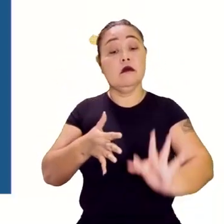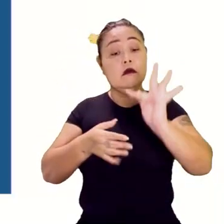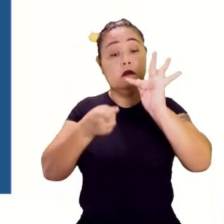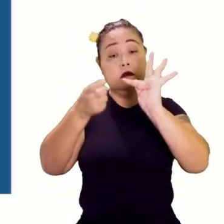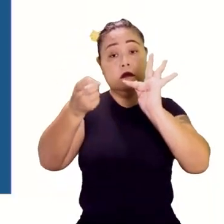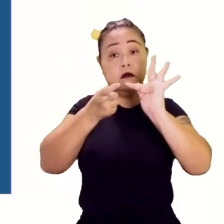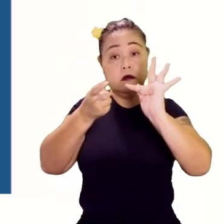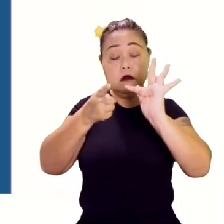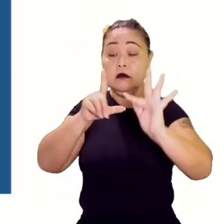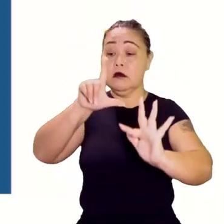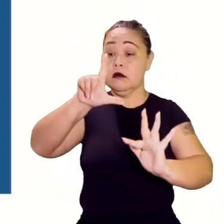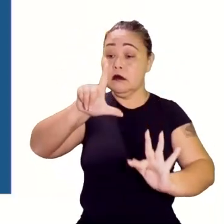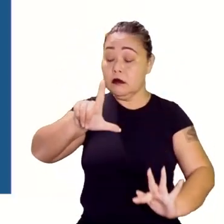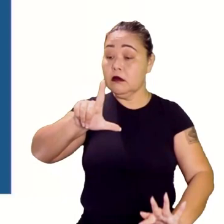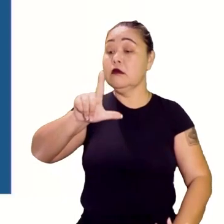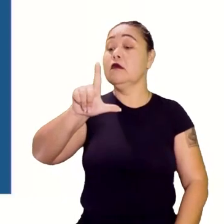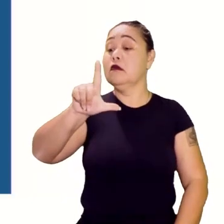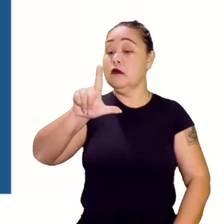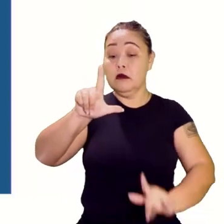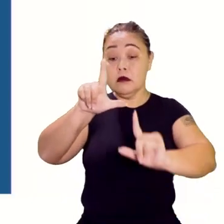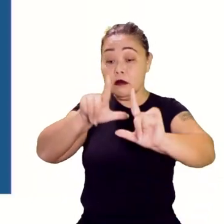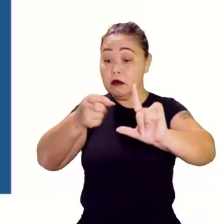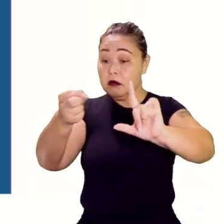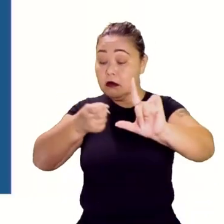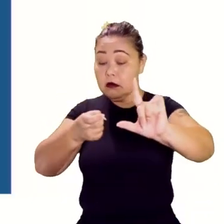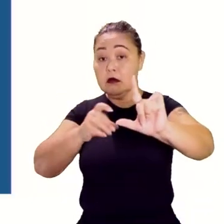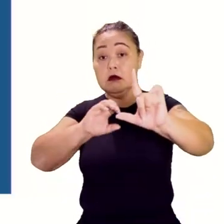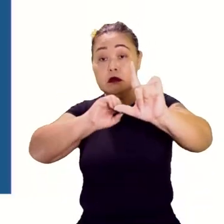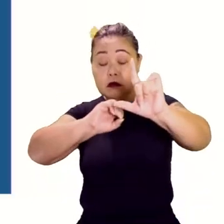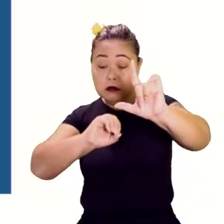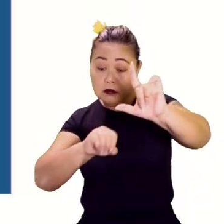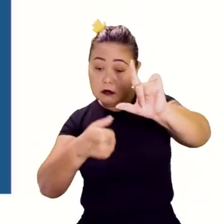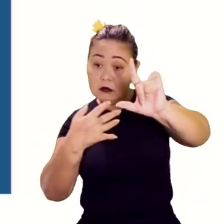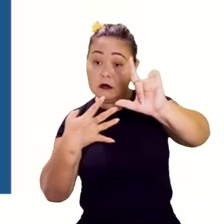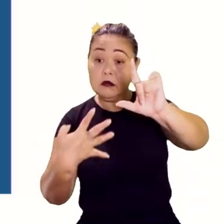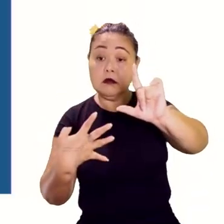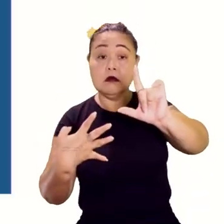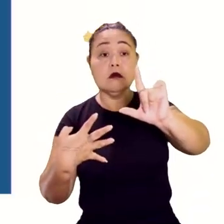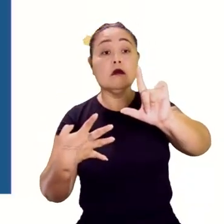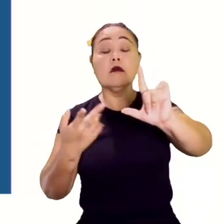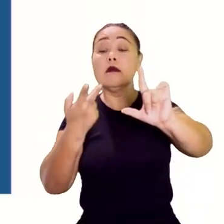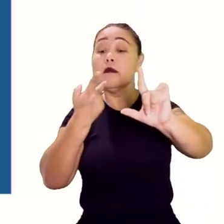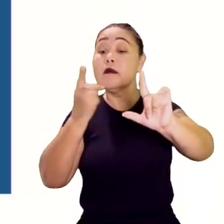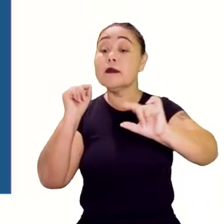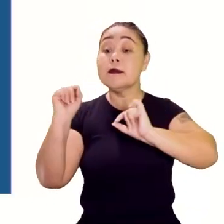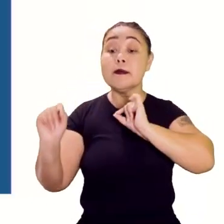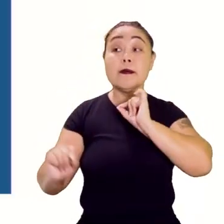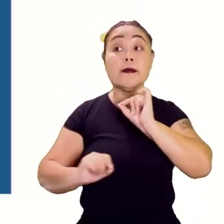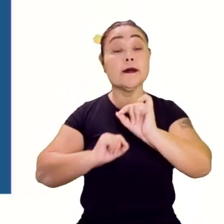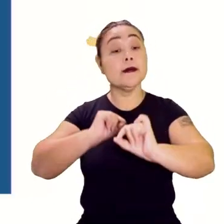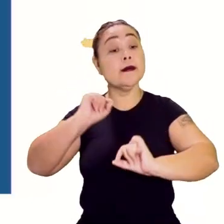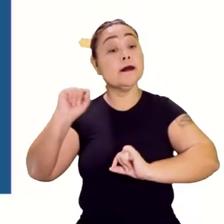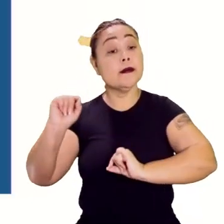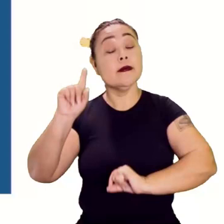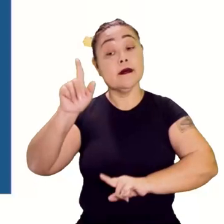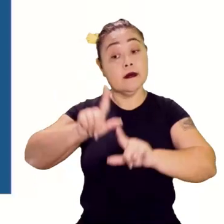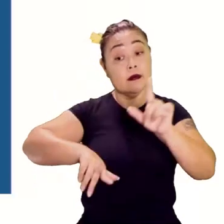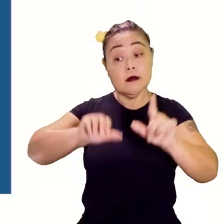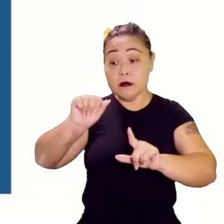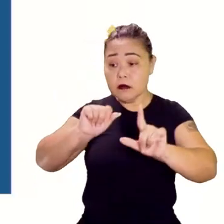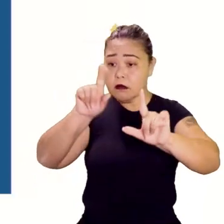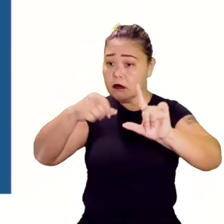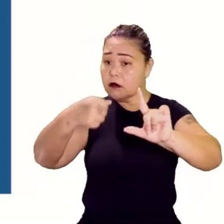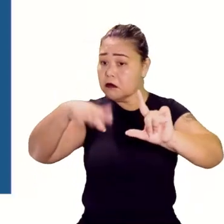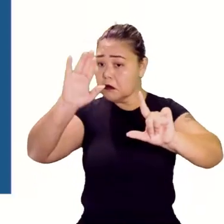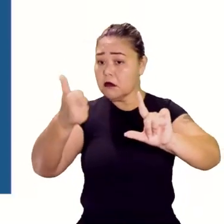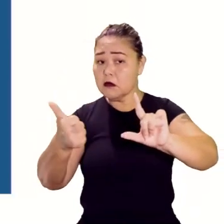x igual ao logaritmo de x na base 0,4, podemos afirmar que o a é maior